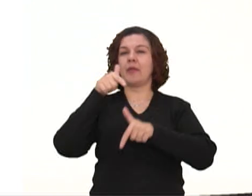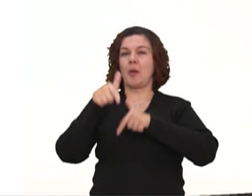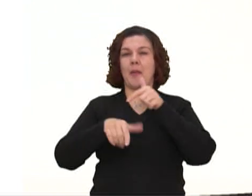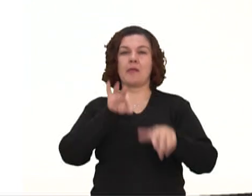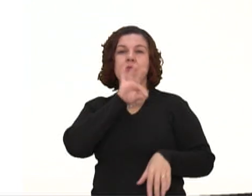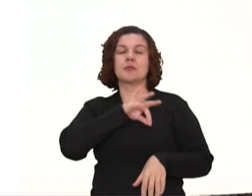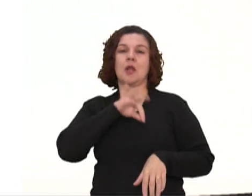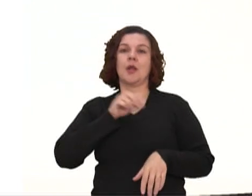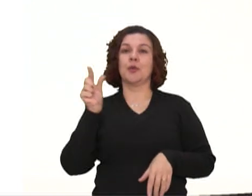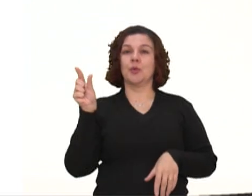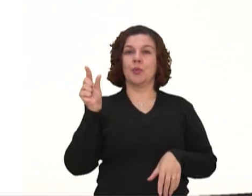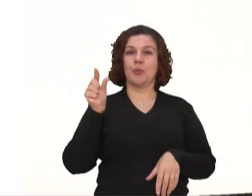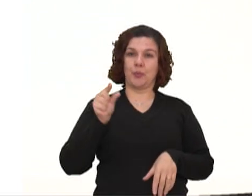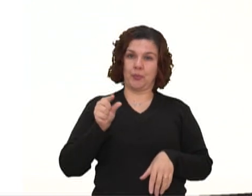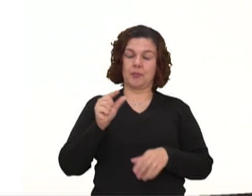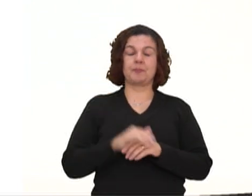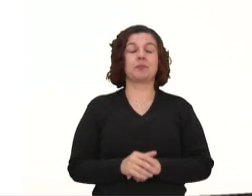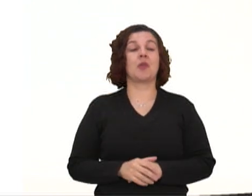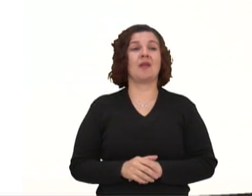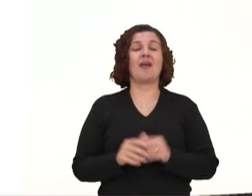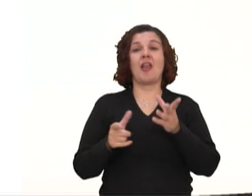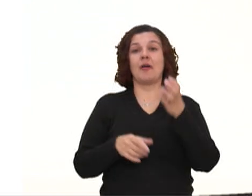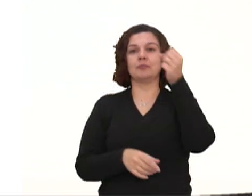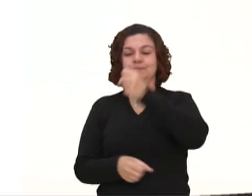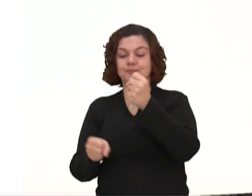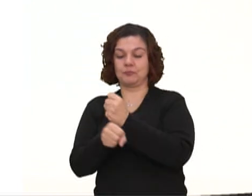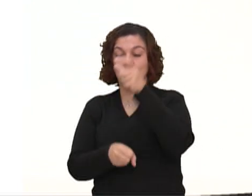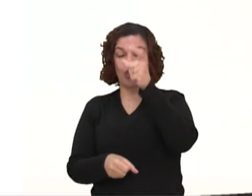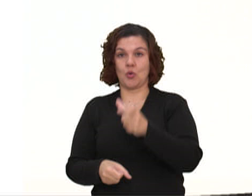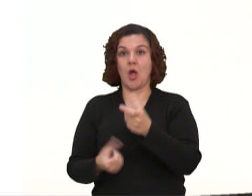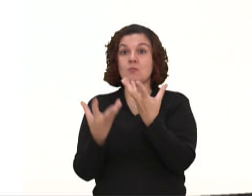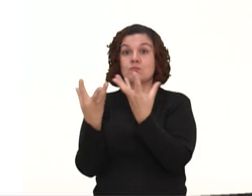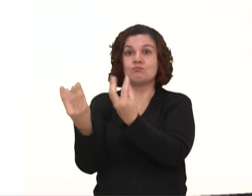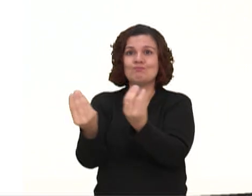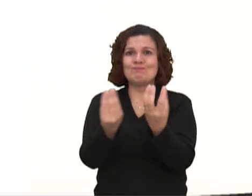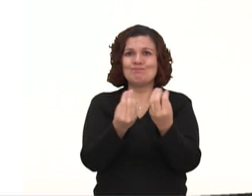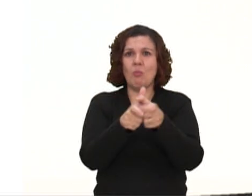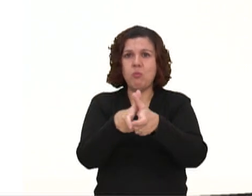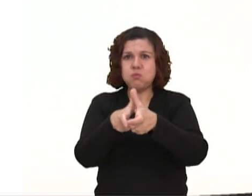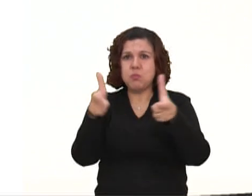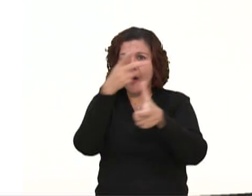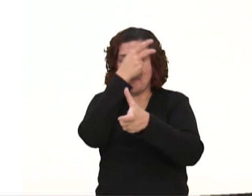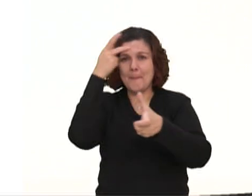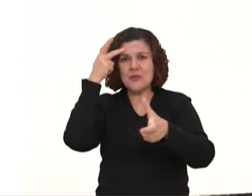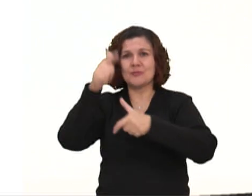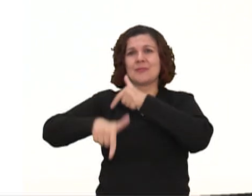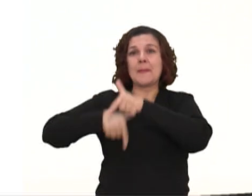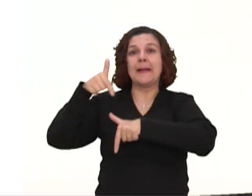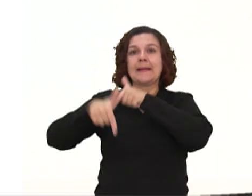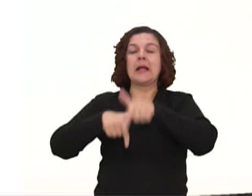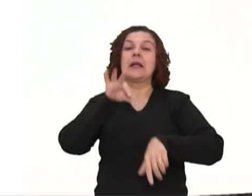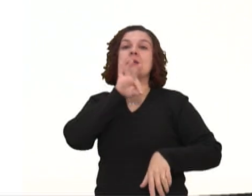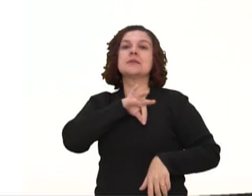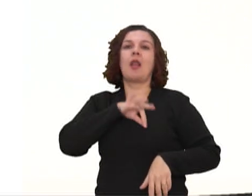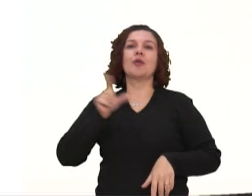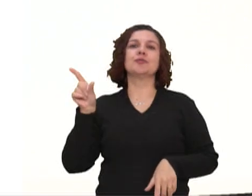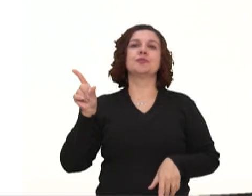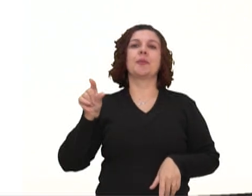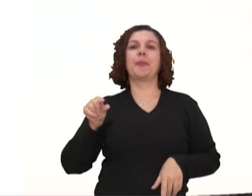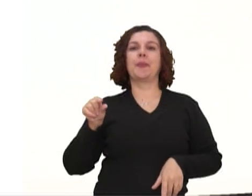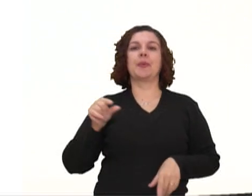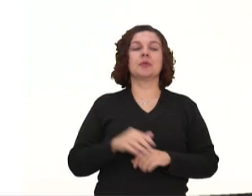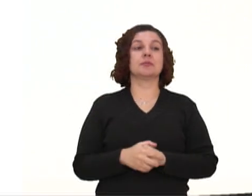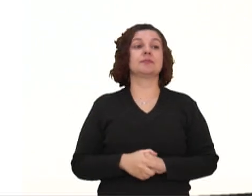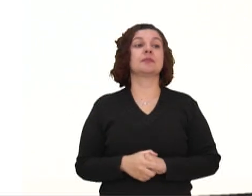elevado número de população, de pessoas, que poderiam trabalhar por valores mais baixos.